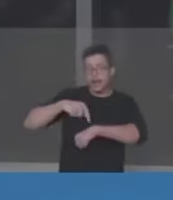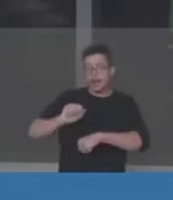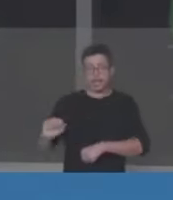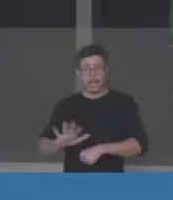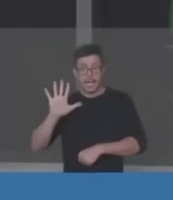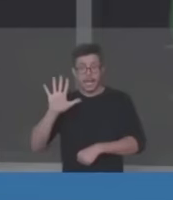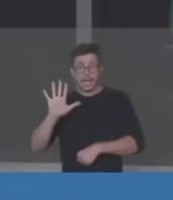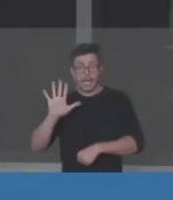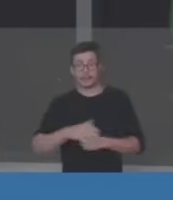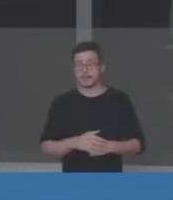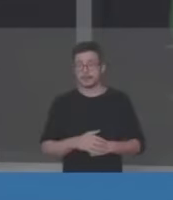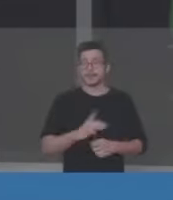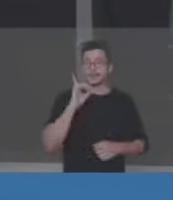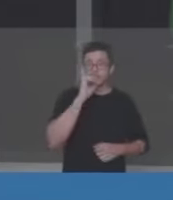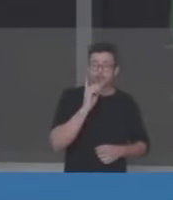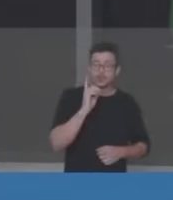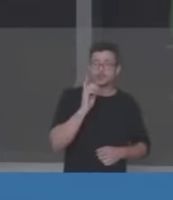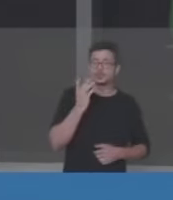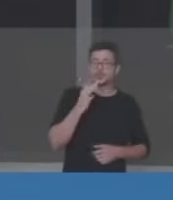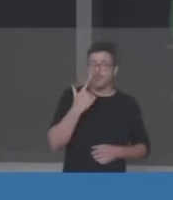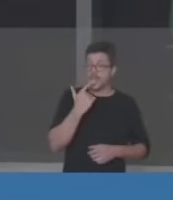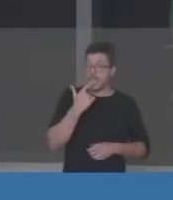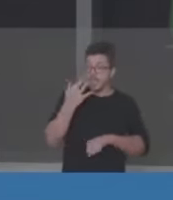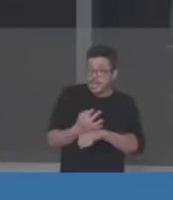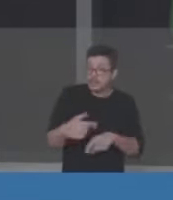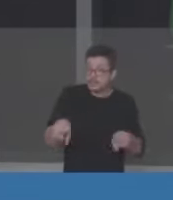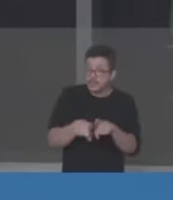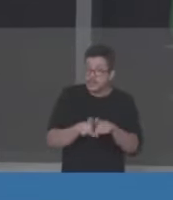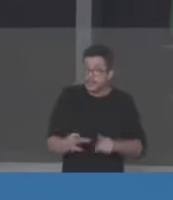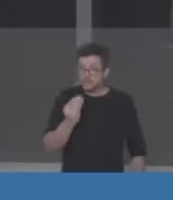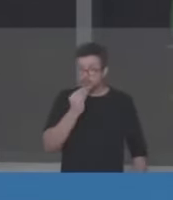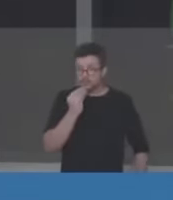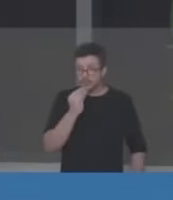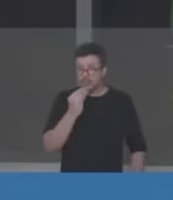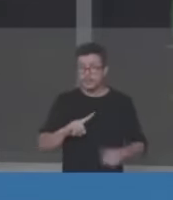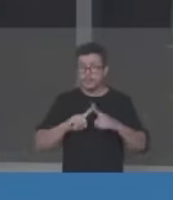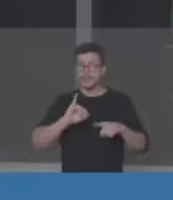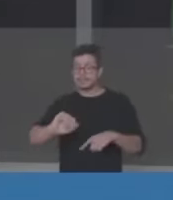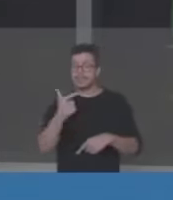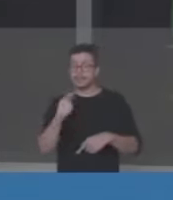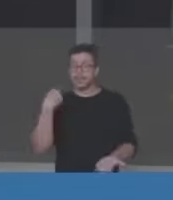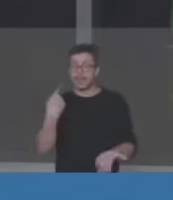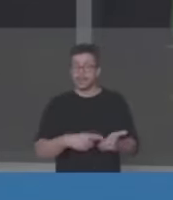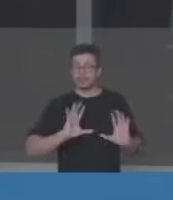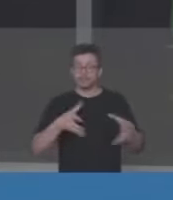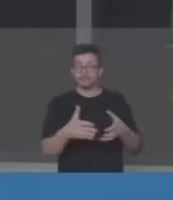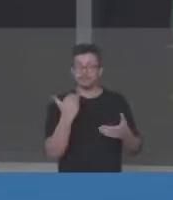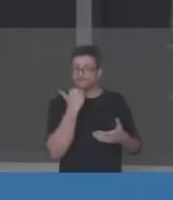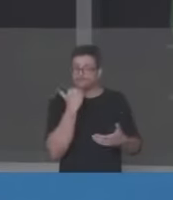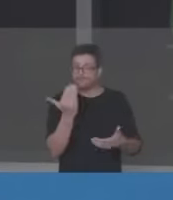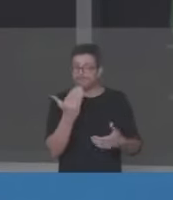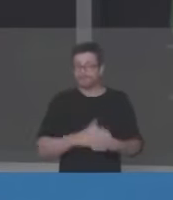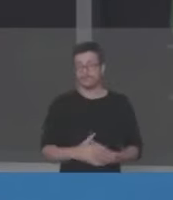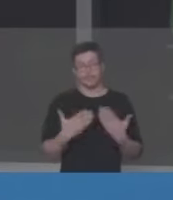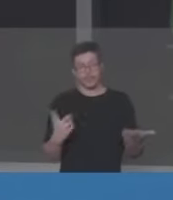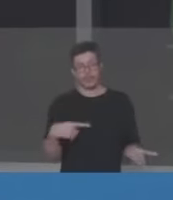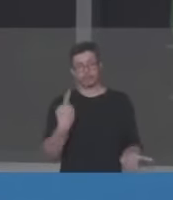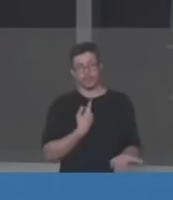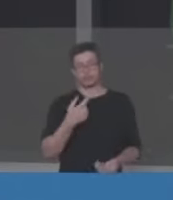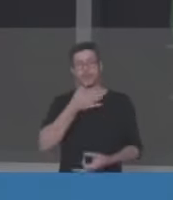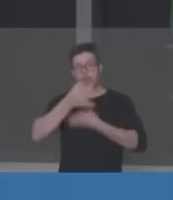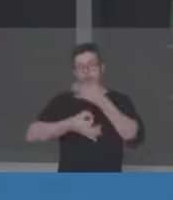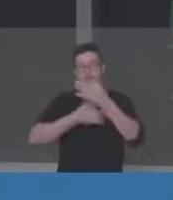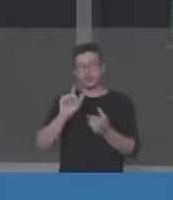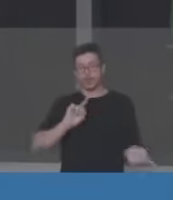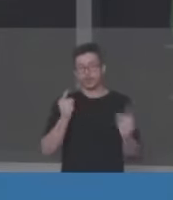No feriado também deve ter. Mas nesse caso, sem passar no acordo coletivo, não terá. Então a nossa posição contrária é